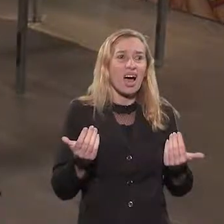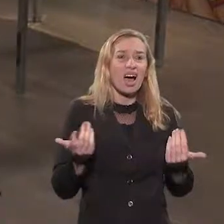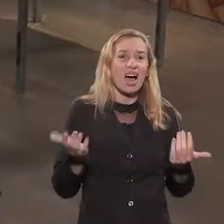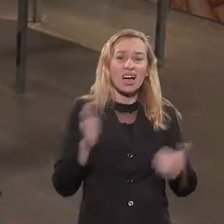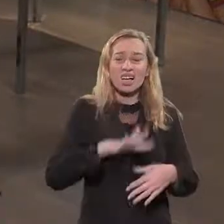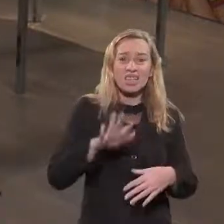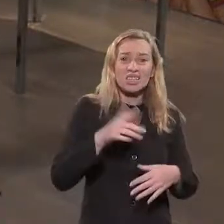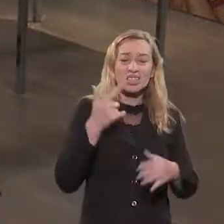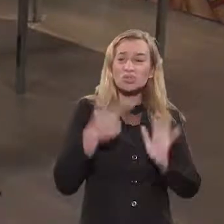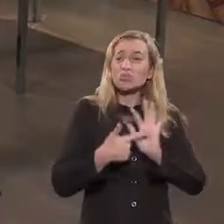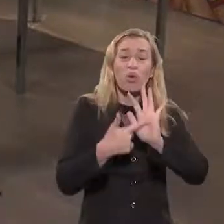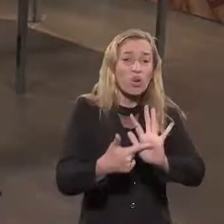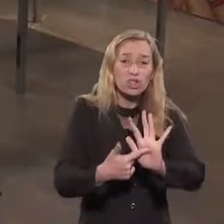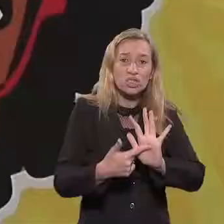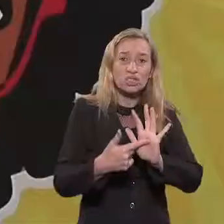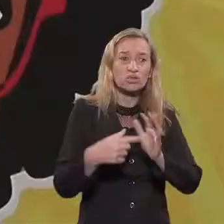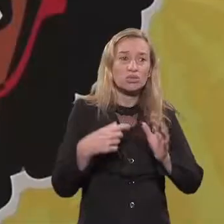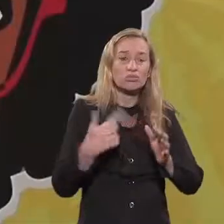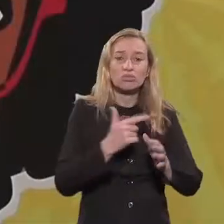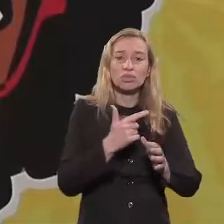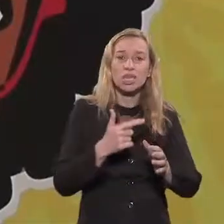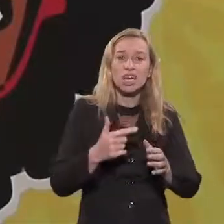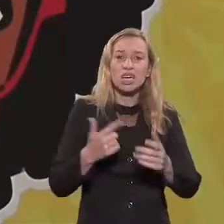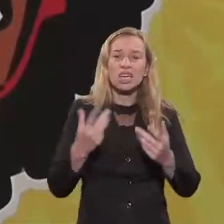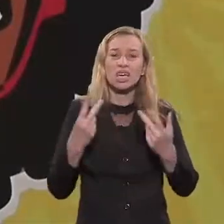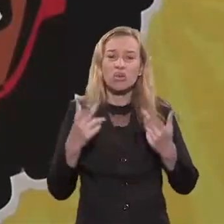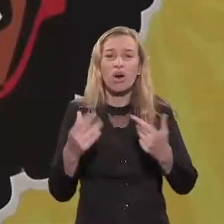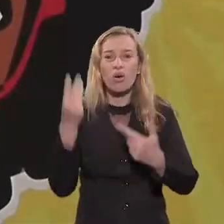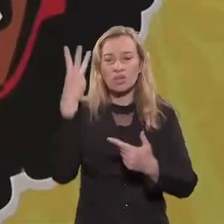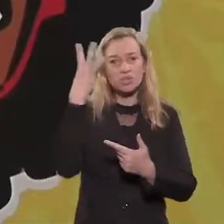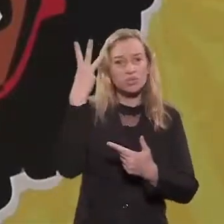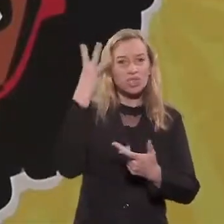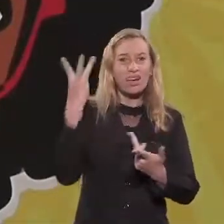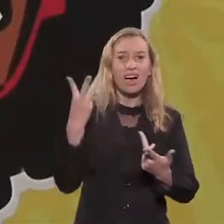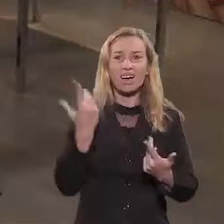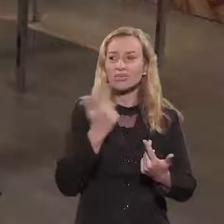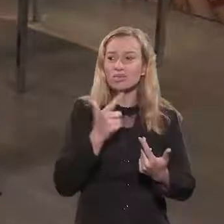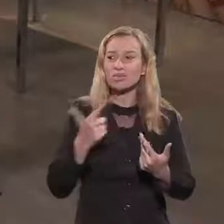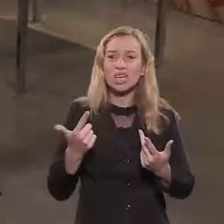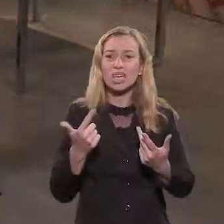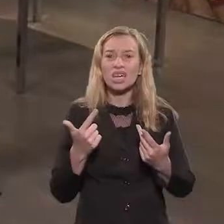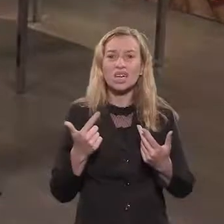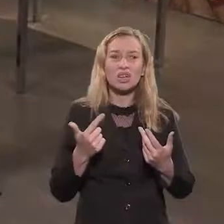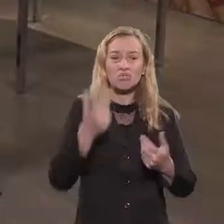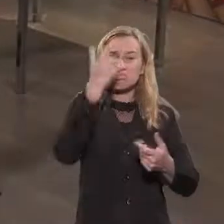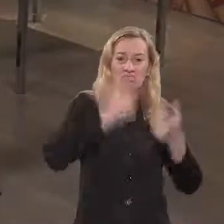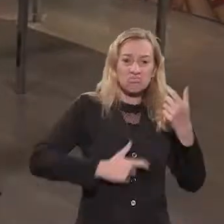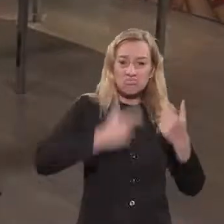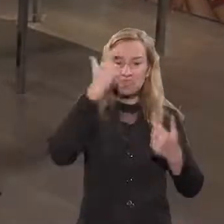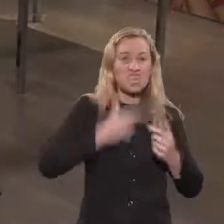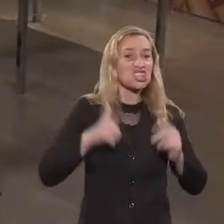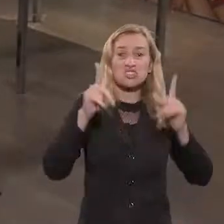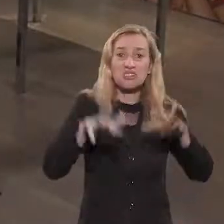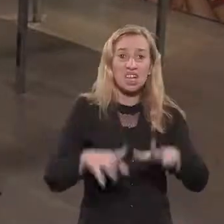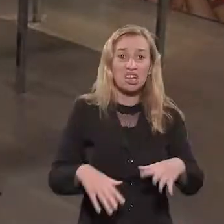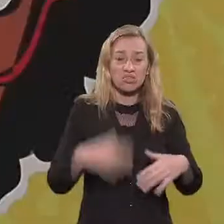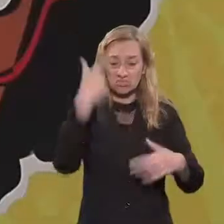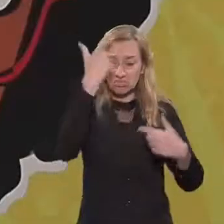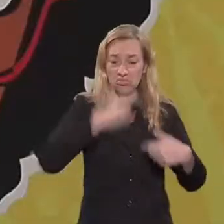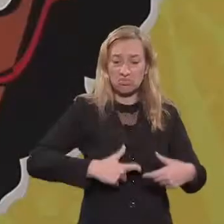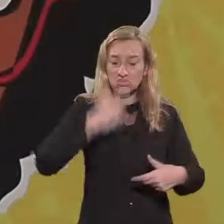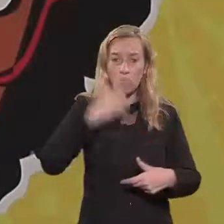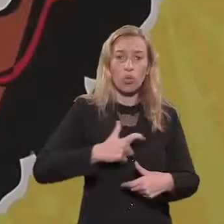né? Ela não é aparente. O autismo não tem, como na síndrome de Down, não tem estigma não físico. Tem um estigma físico,